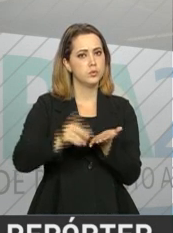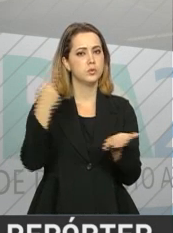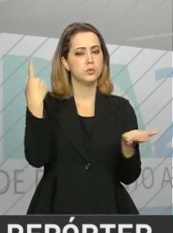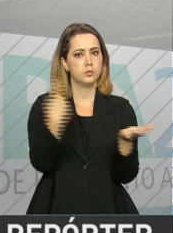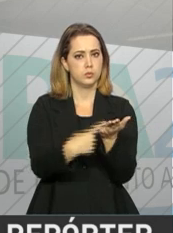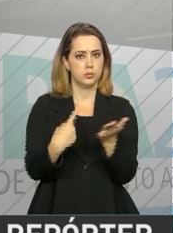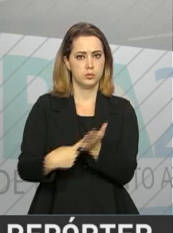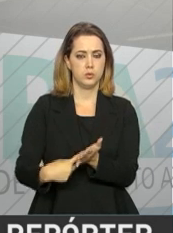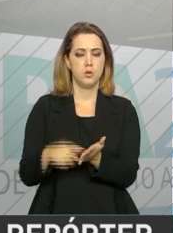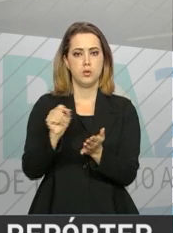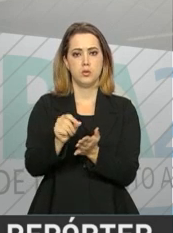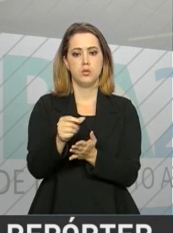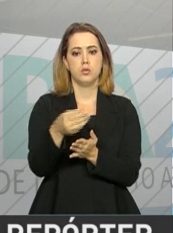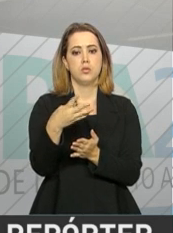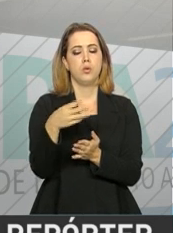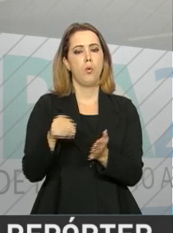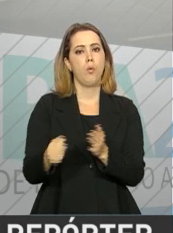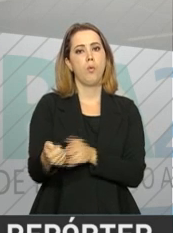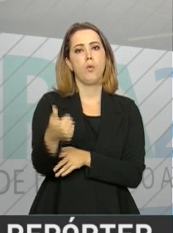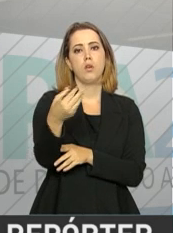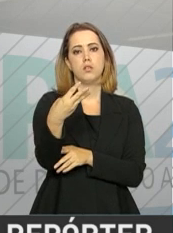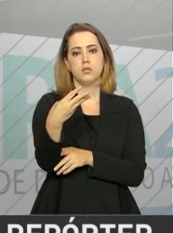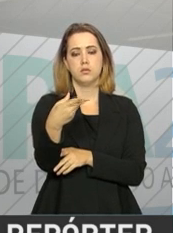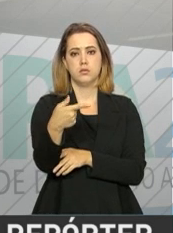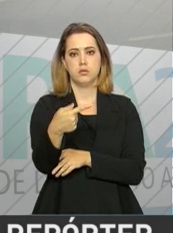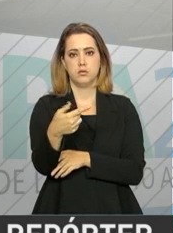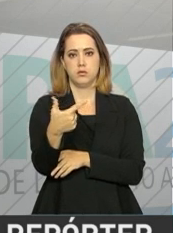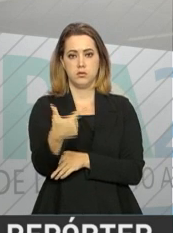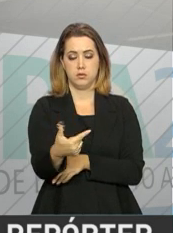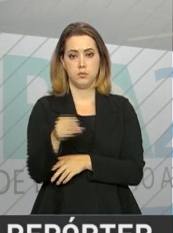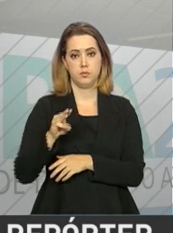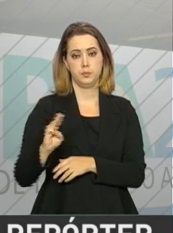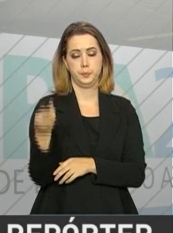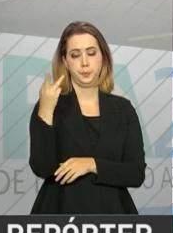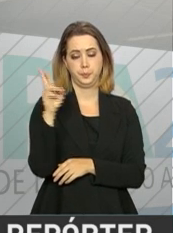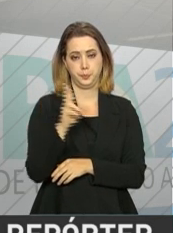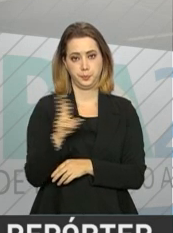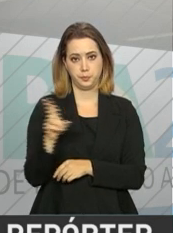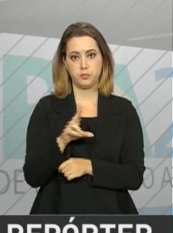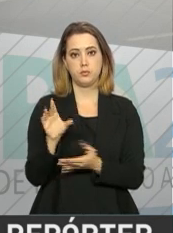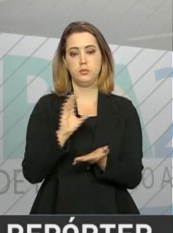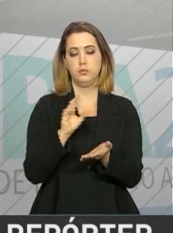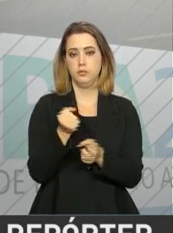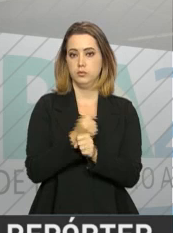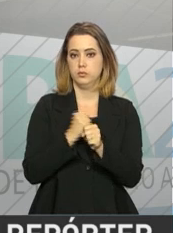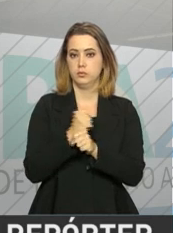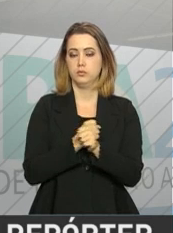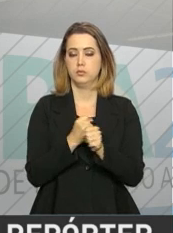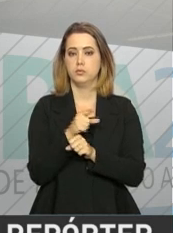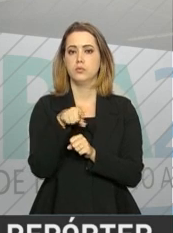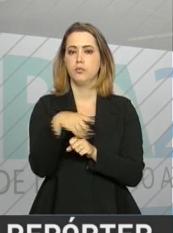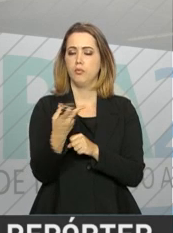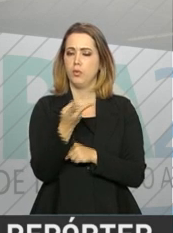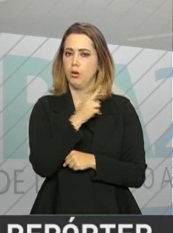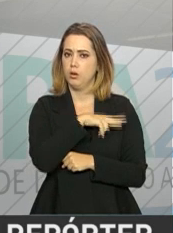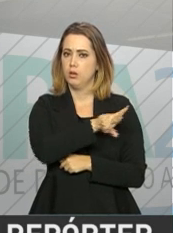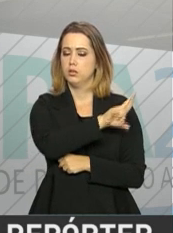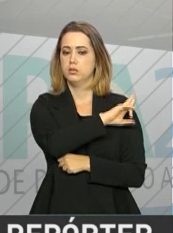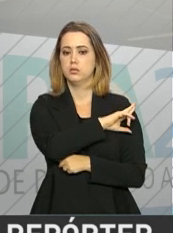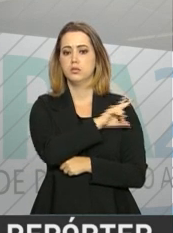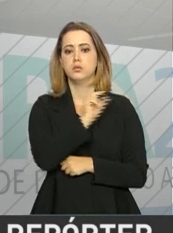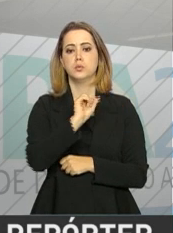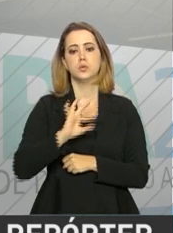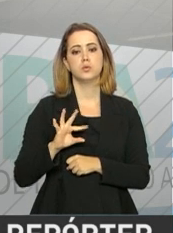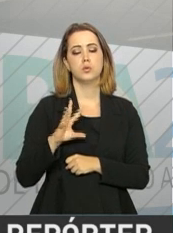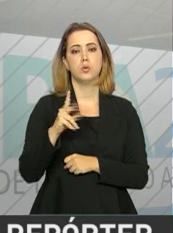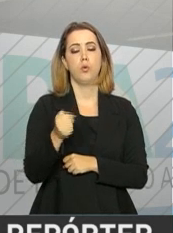garantia de repasse de quase 372 milhões de reais por ano. Essas unidades são responsáveis por quase